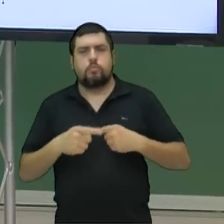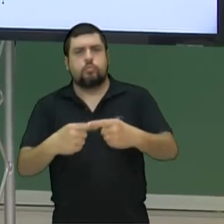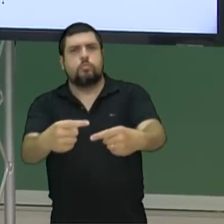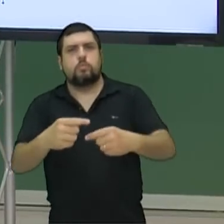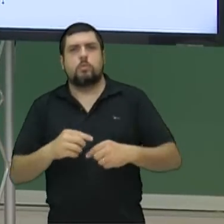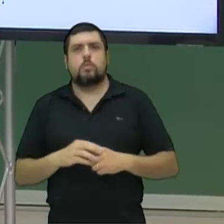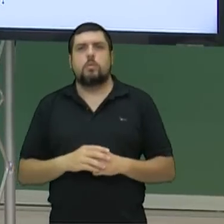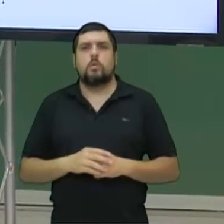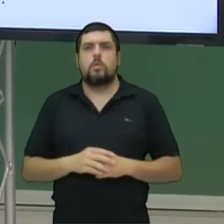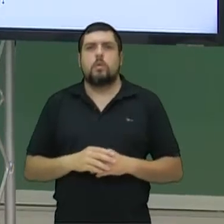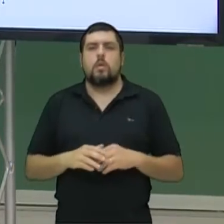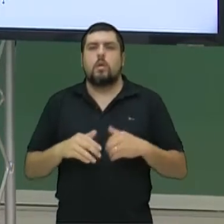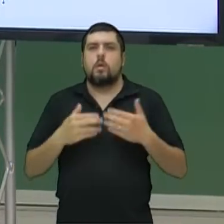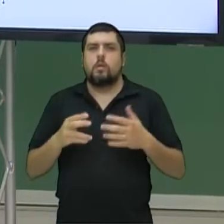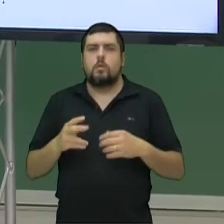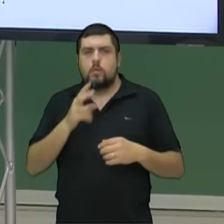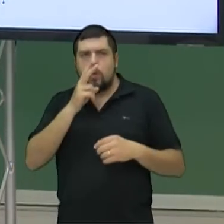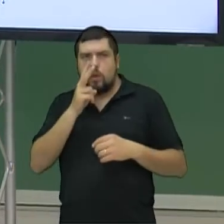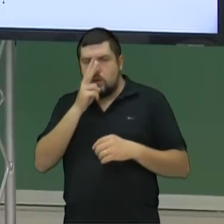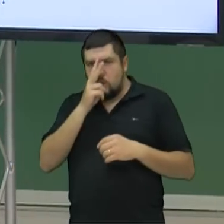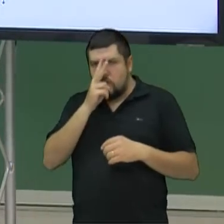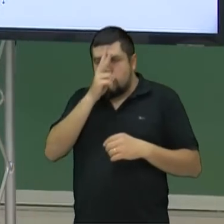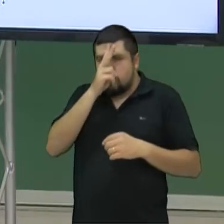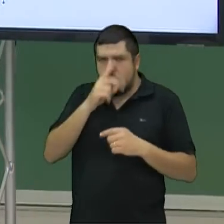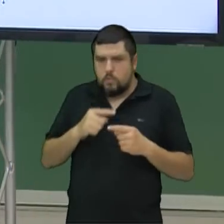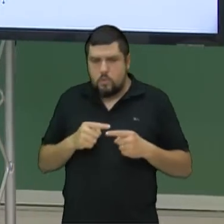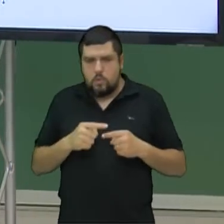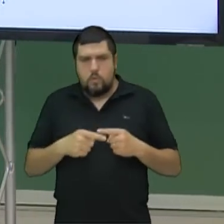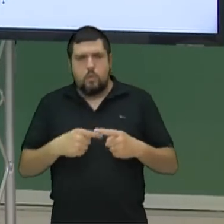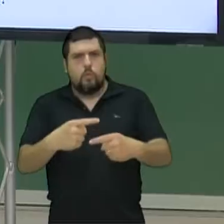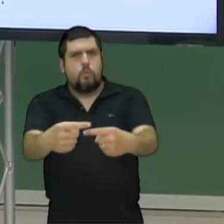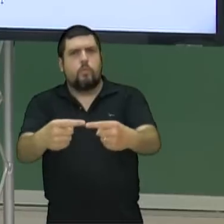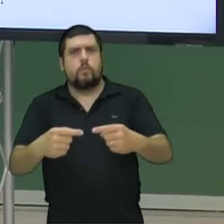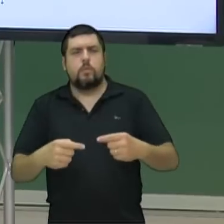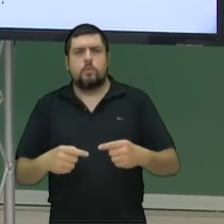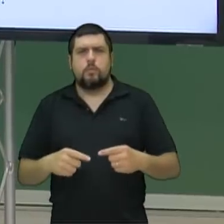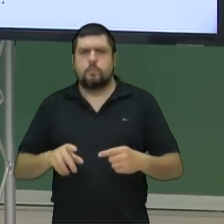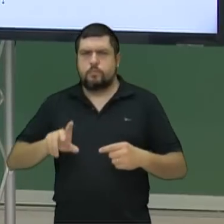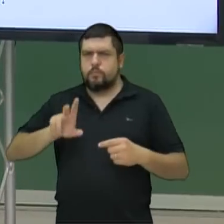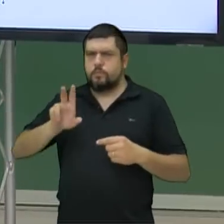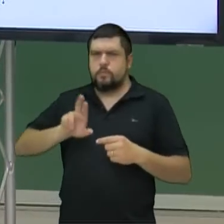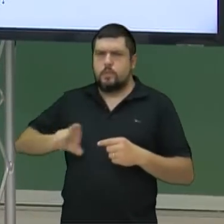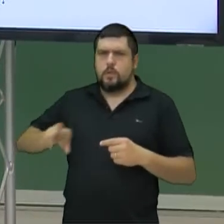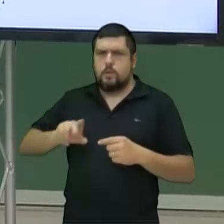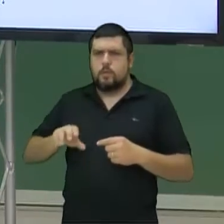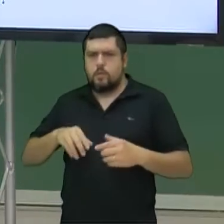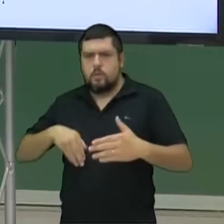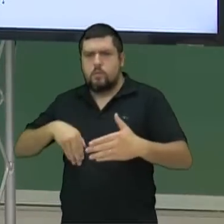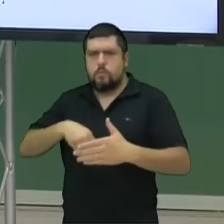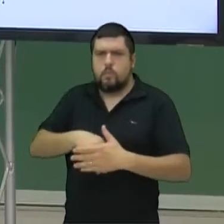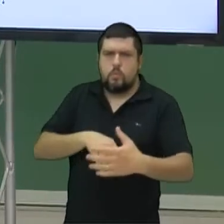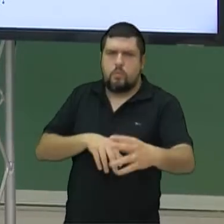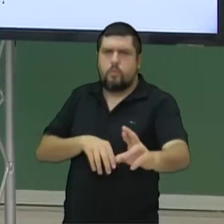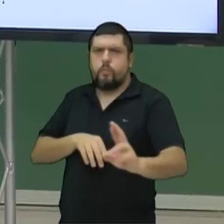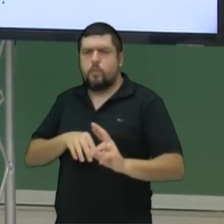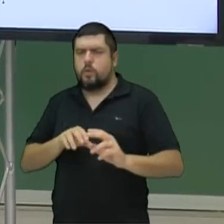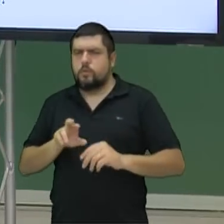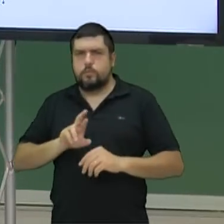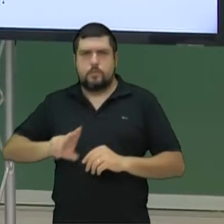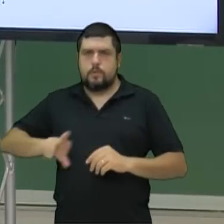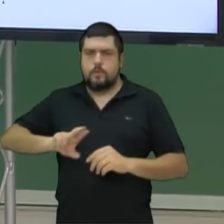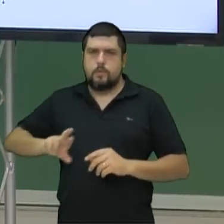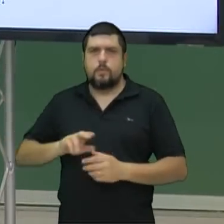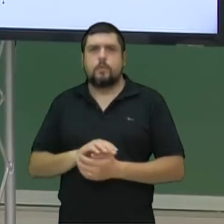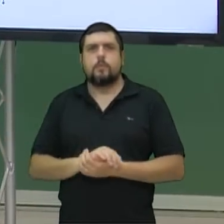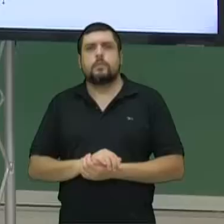uma consequência da força, né? Ou seja, a bola se adquirir velocidade. Isso não tem nada a ver com ação e reação. Beleza?